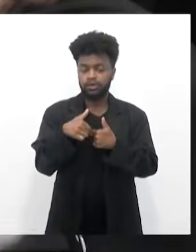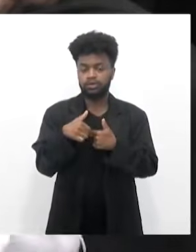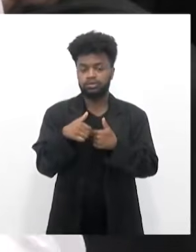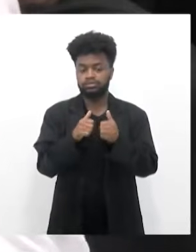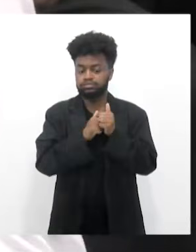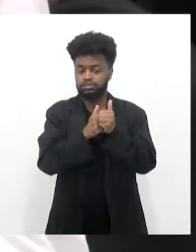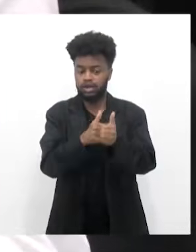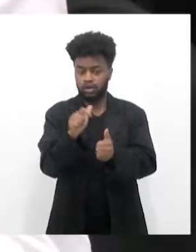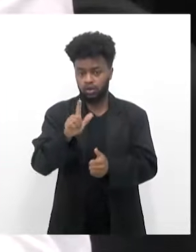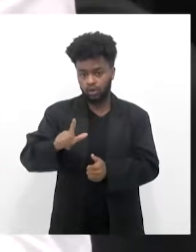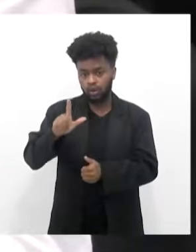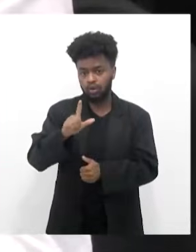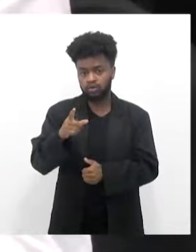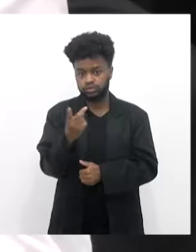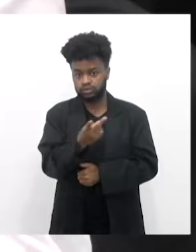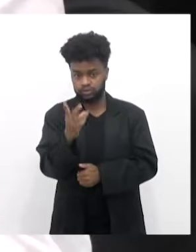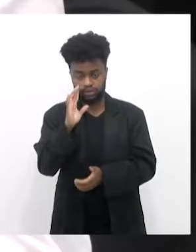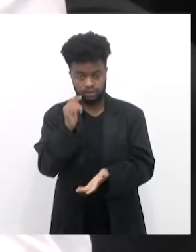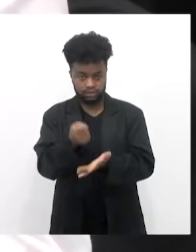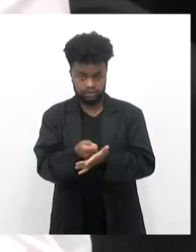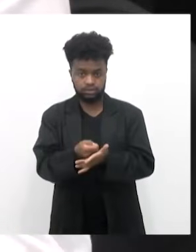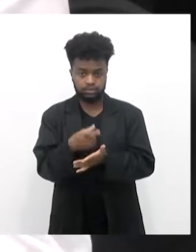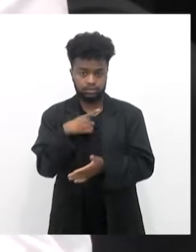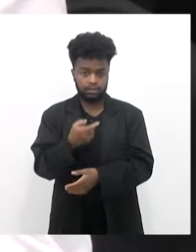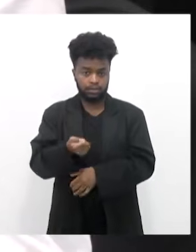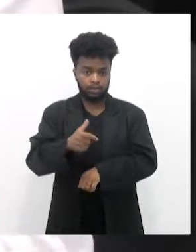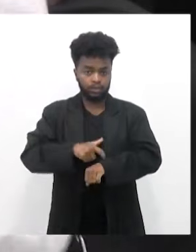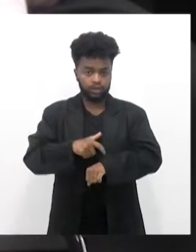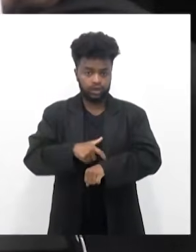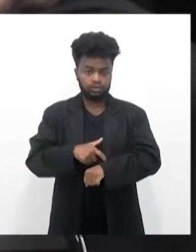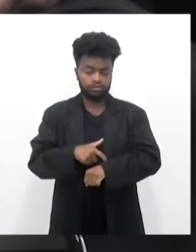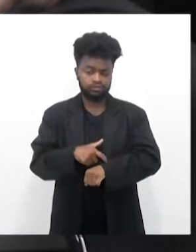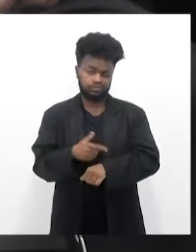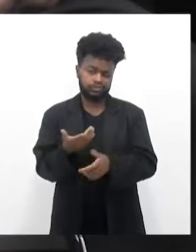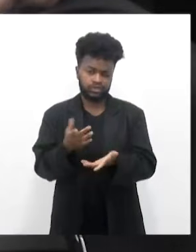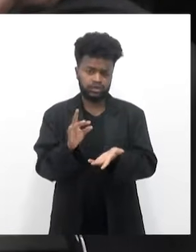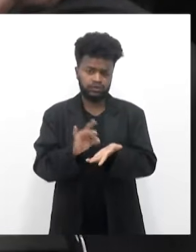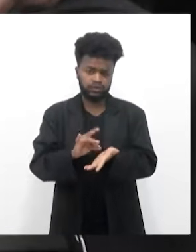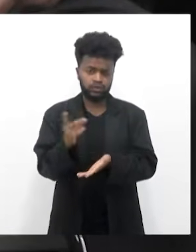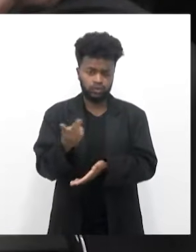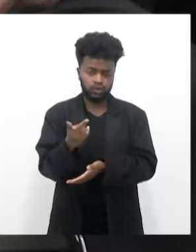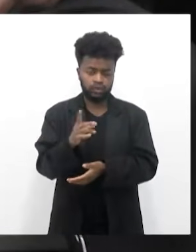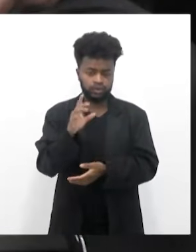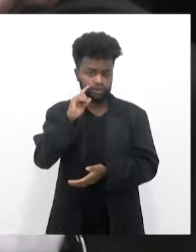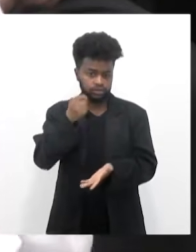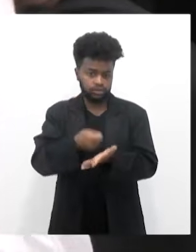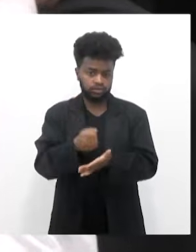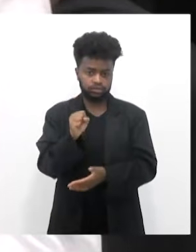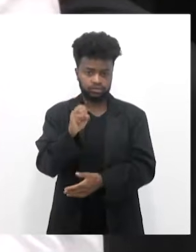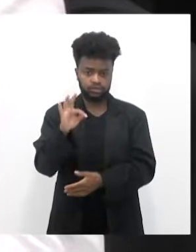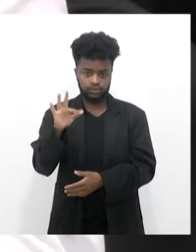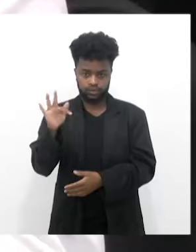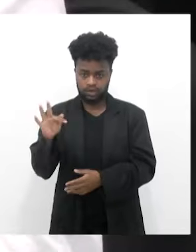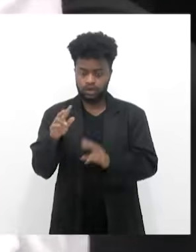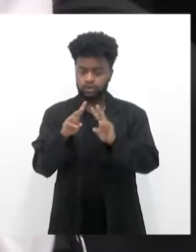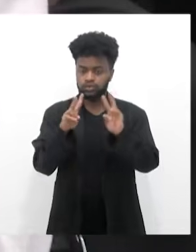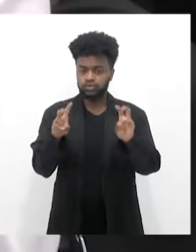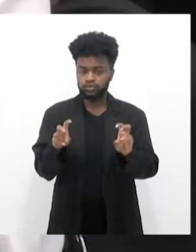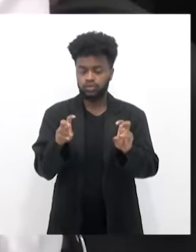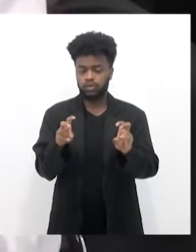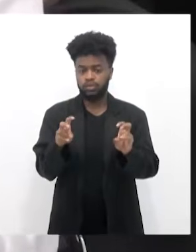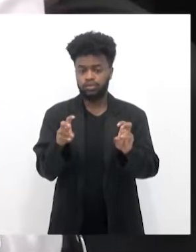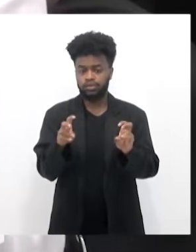lógica das duas decisões recentes, quer dizer, as duas decisões que o Supremo tomou em relação a